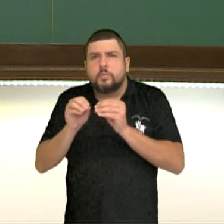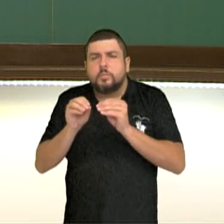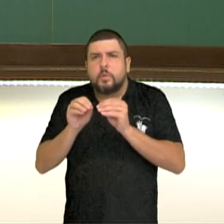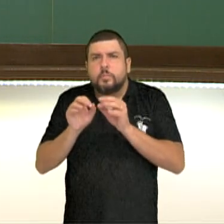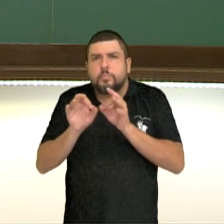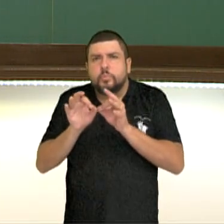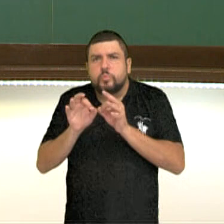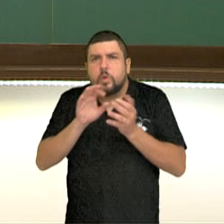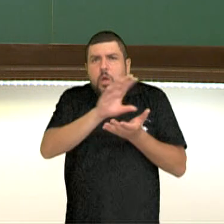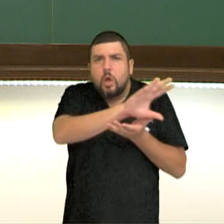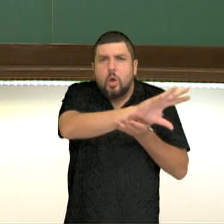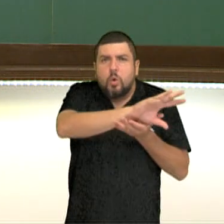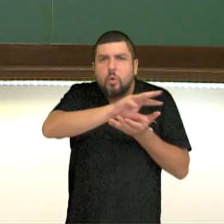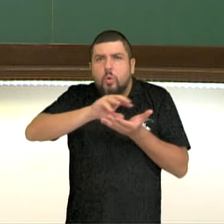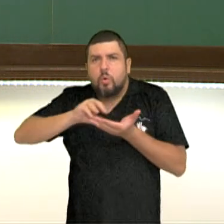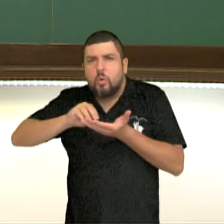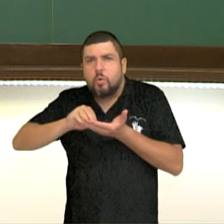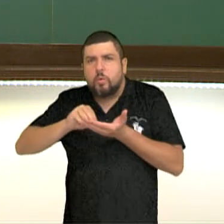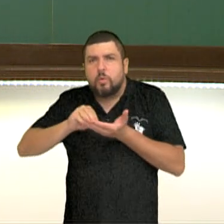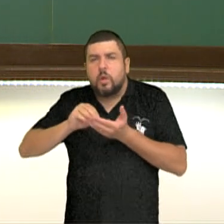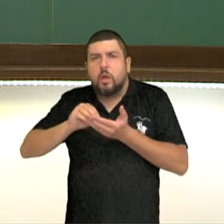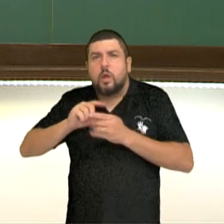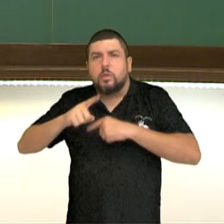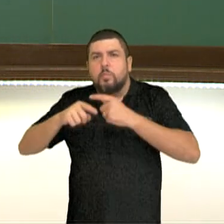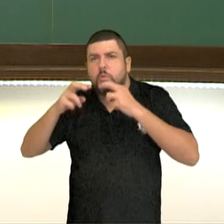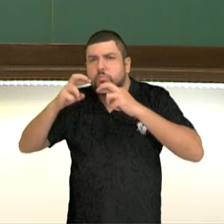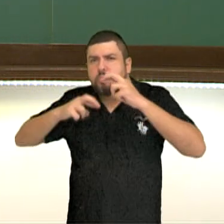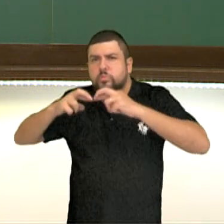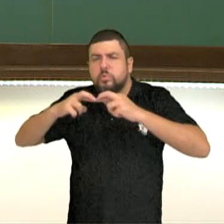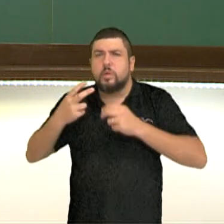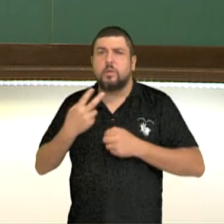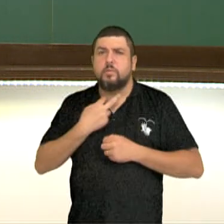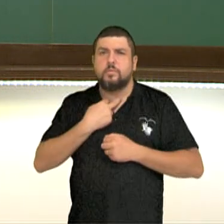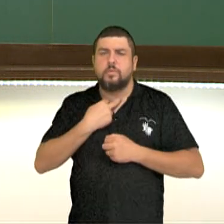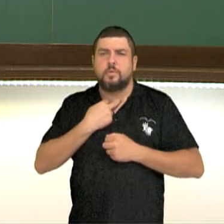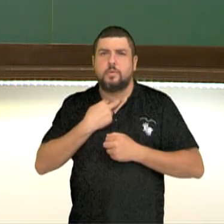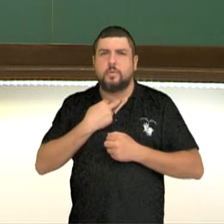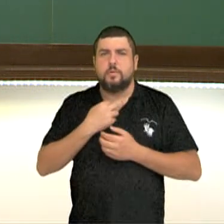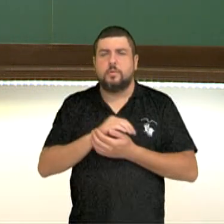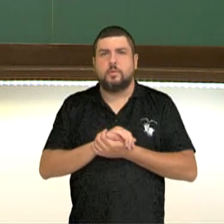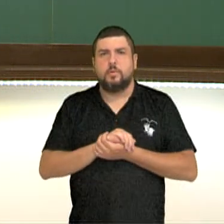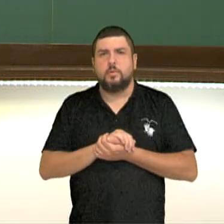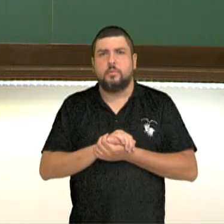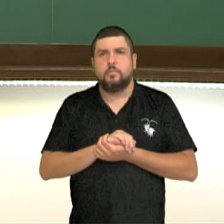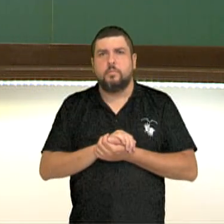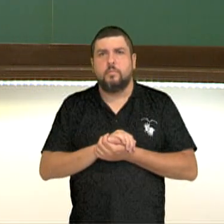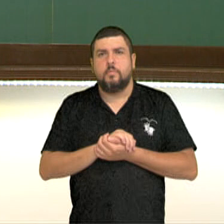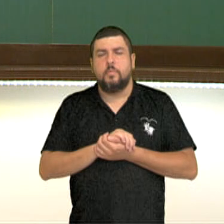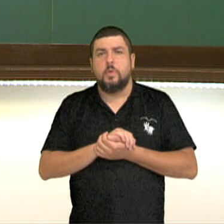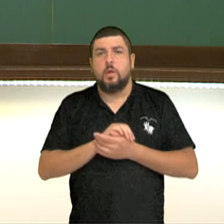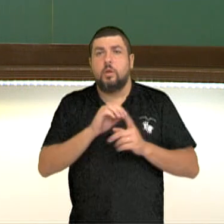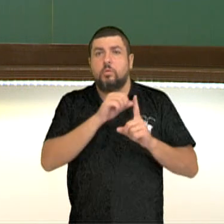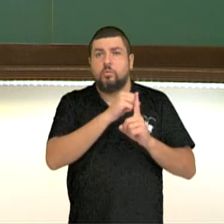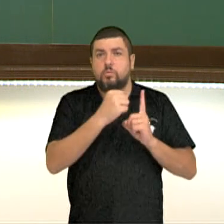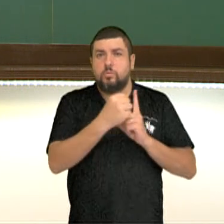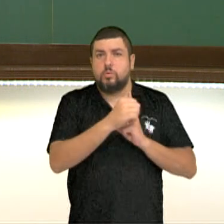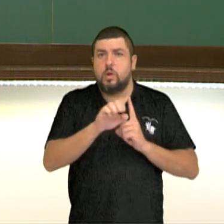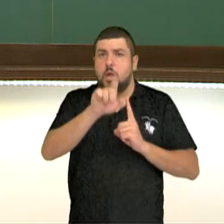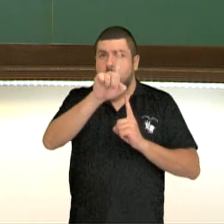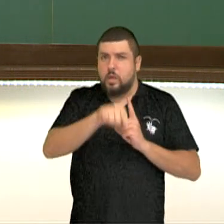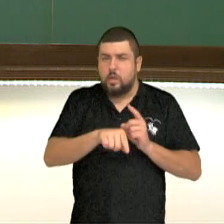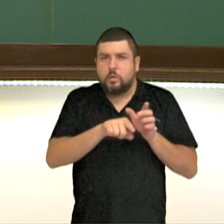sociologia, ela já tinha uma grande diferenciação aí. Primeiro, que a gente lida com sociedades e pessoas, né,